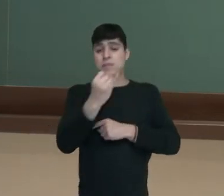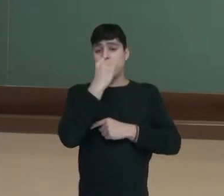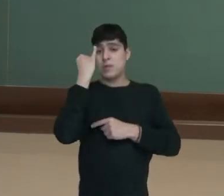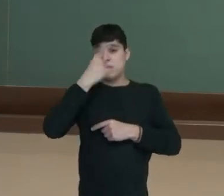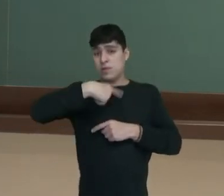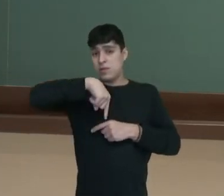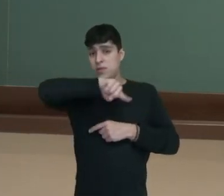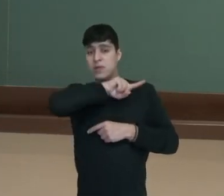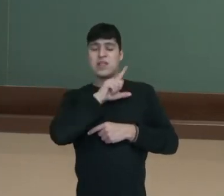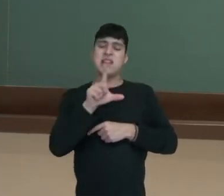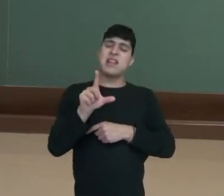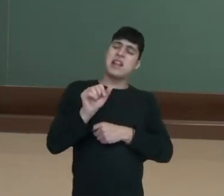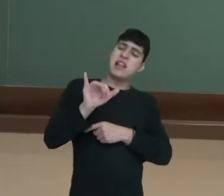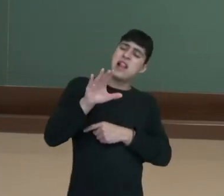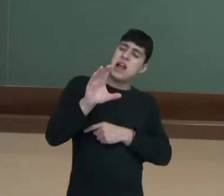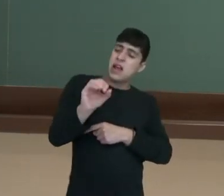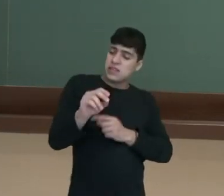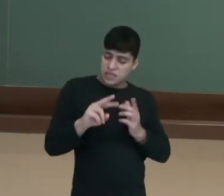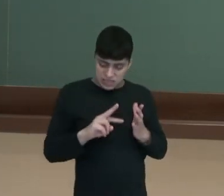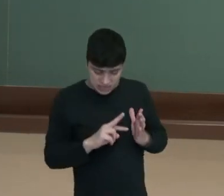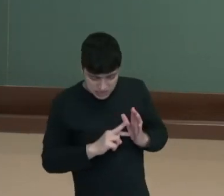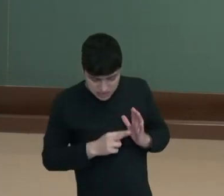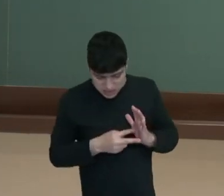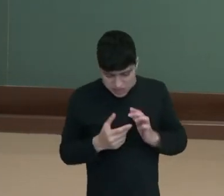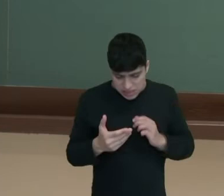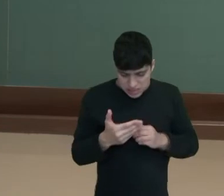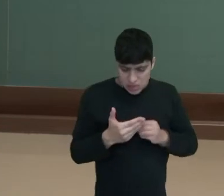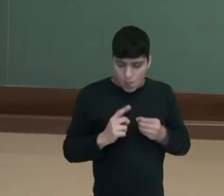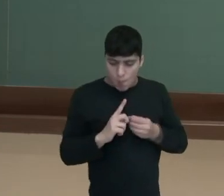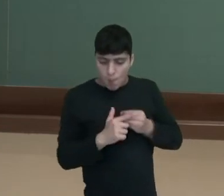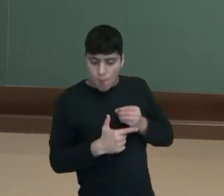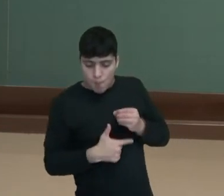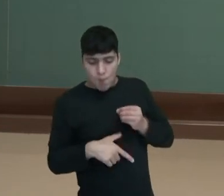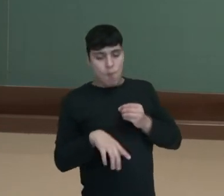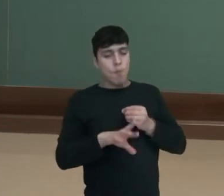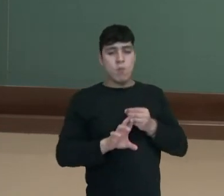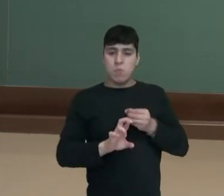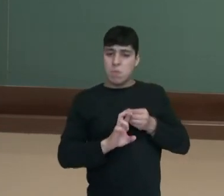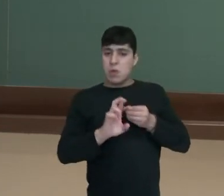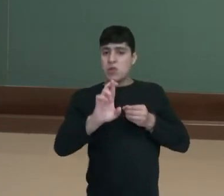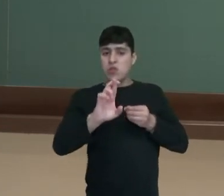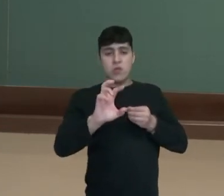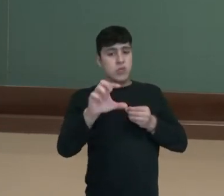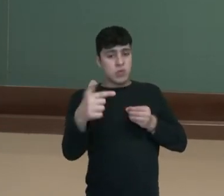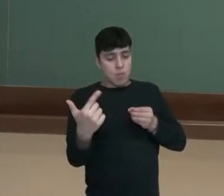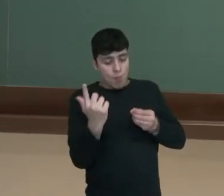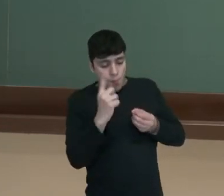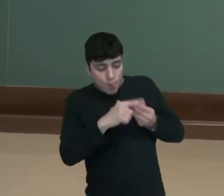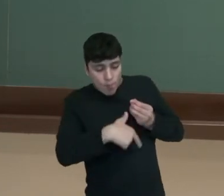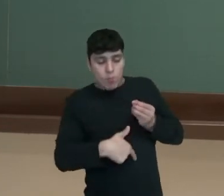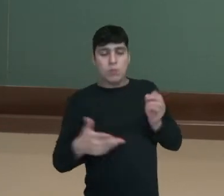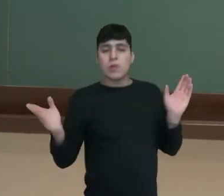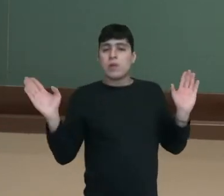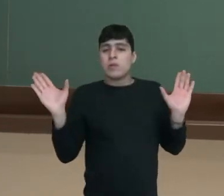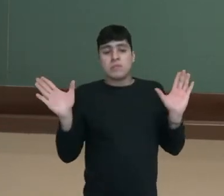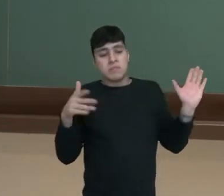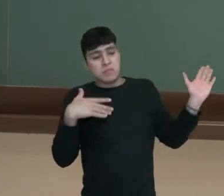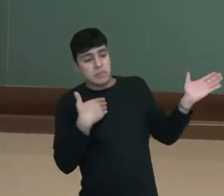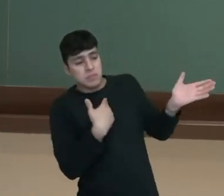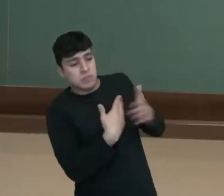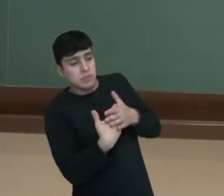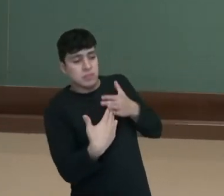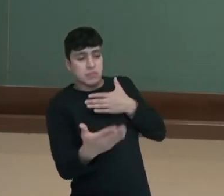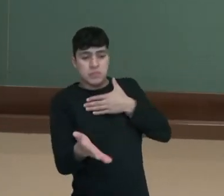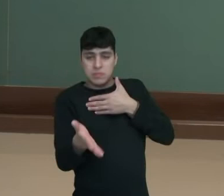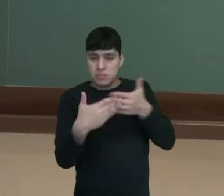né? Ah, então agora o Estado é laico. E o que que significa essa palavra? Independente da religião,